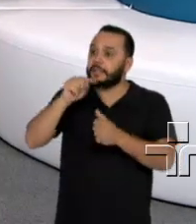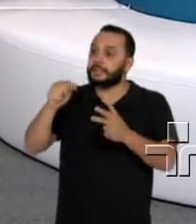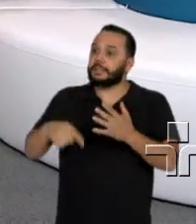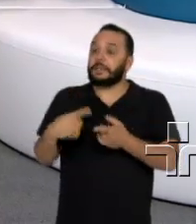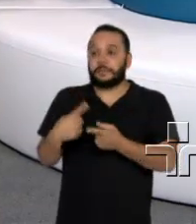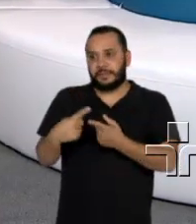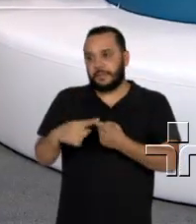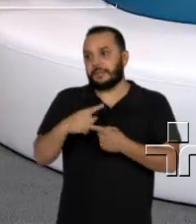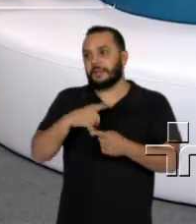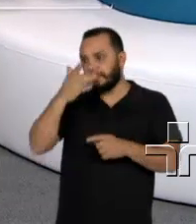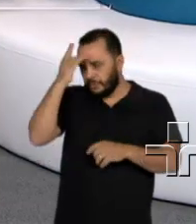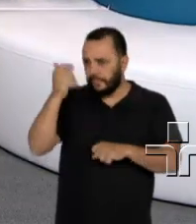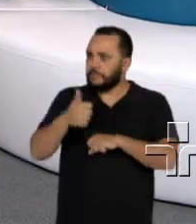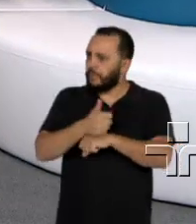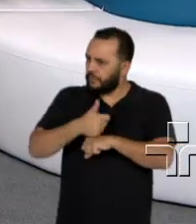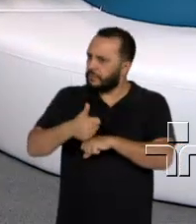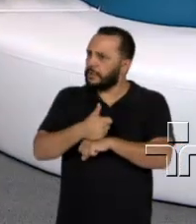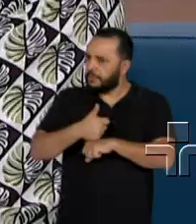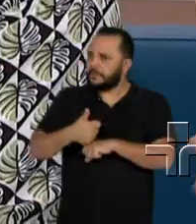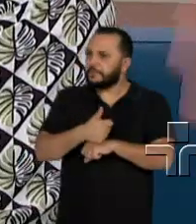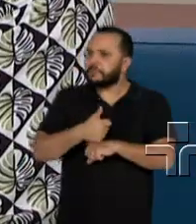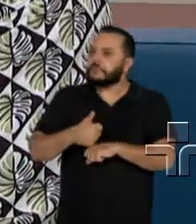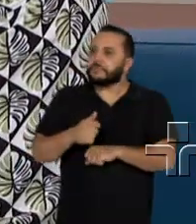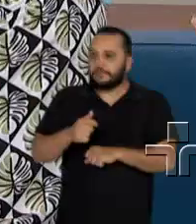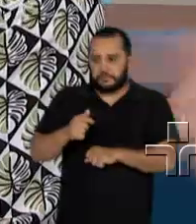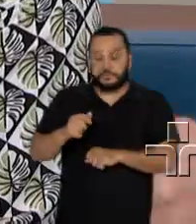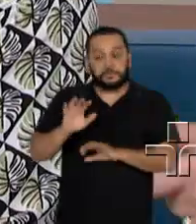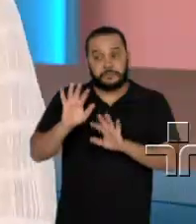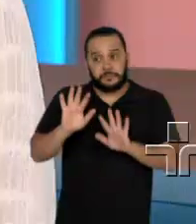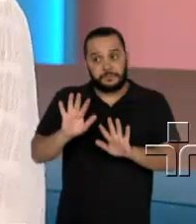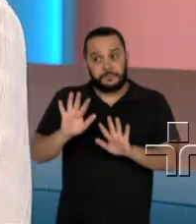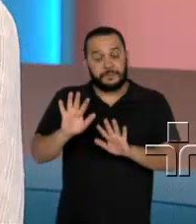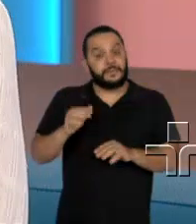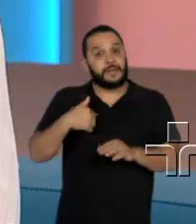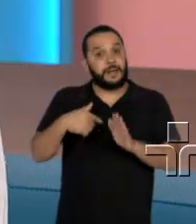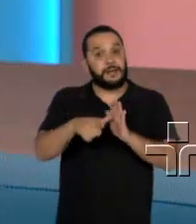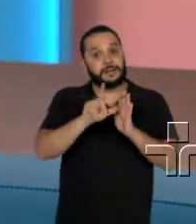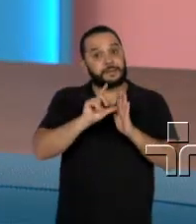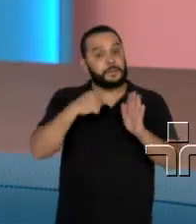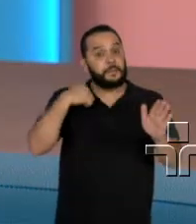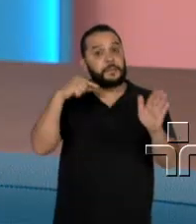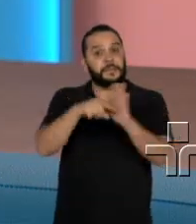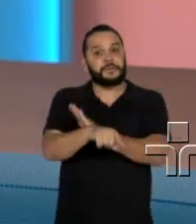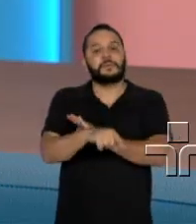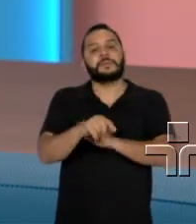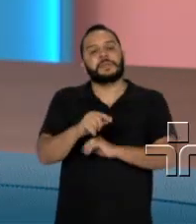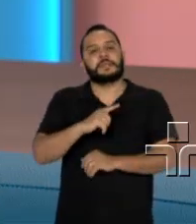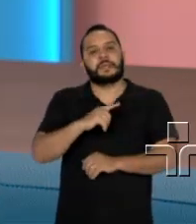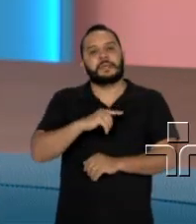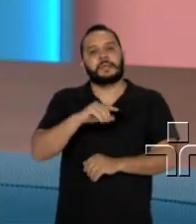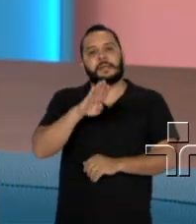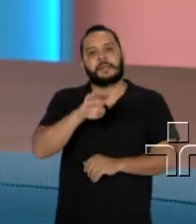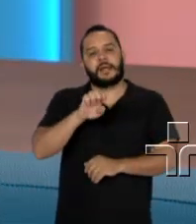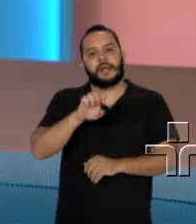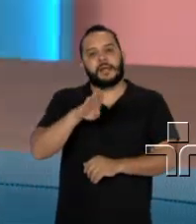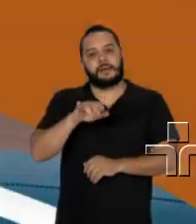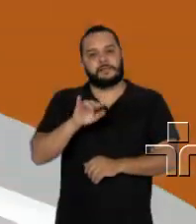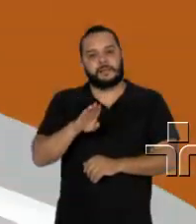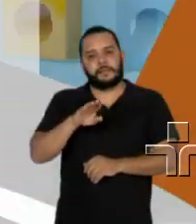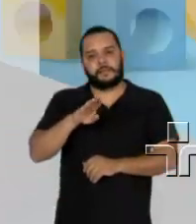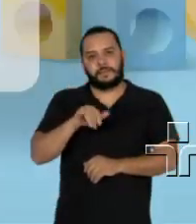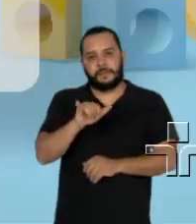também como uma profissão não se já pensou nisso mas antes eu tenho aqui uma pergunta da deb brito de guarulhos são